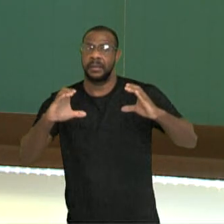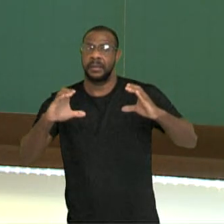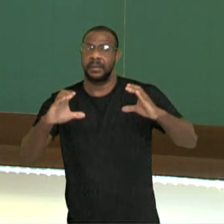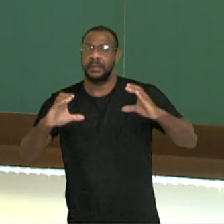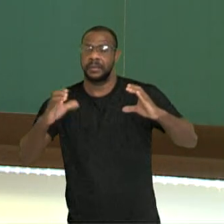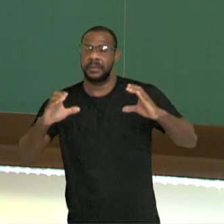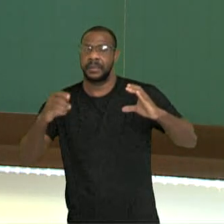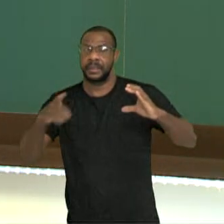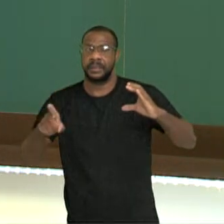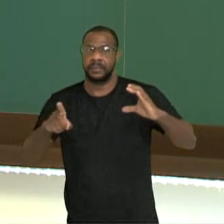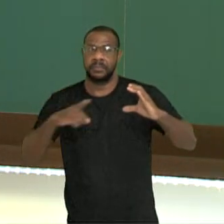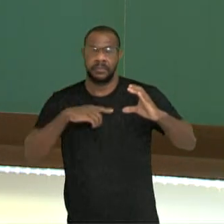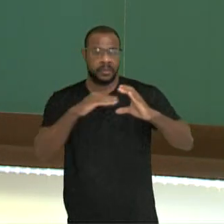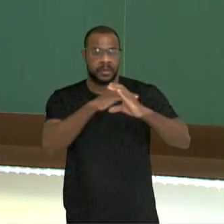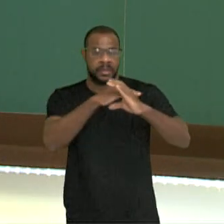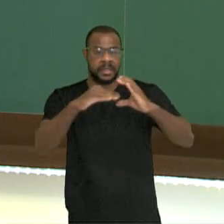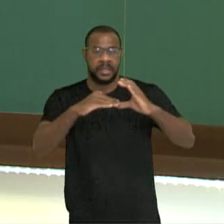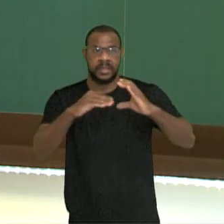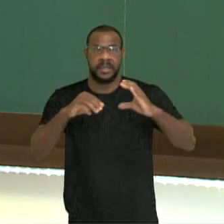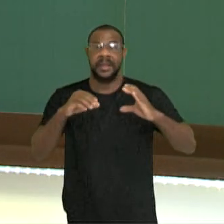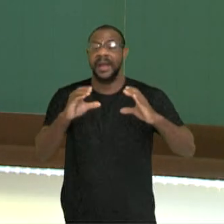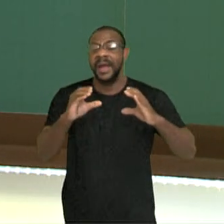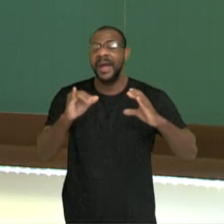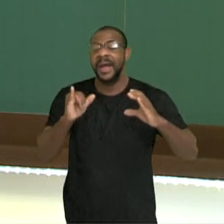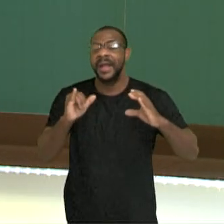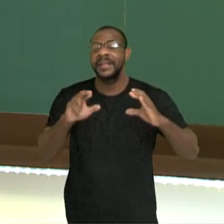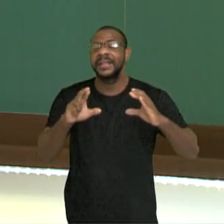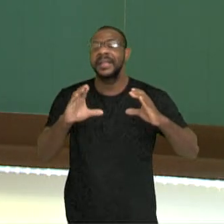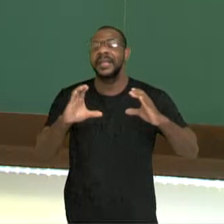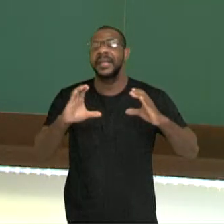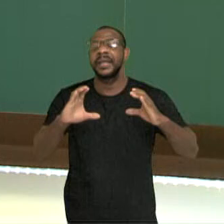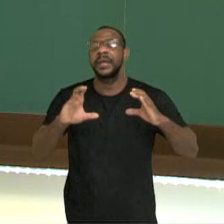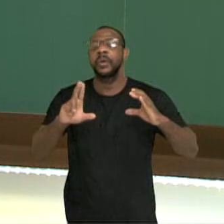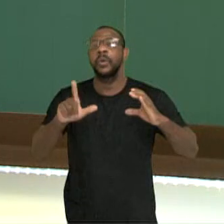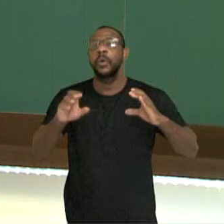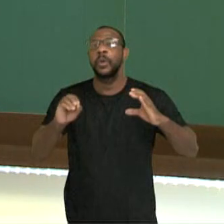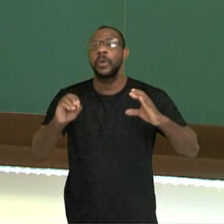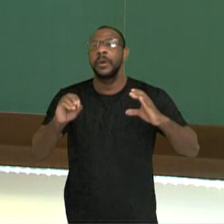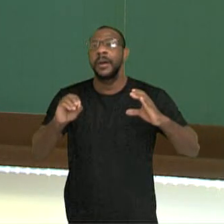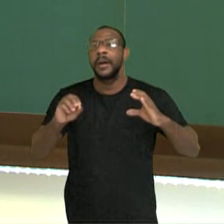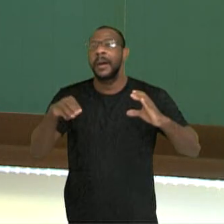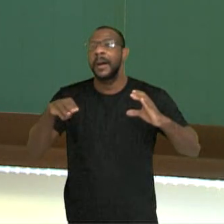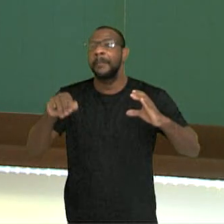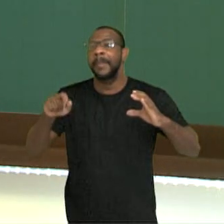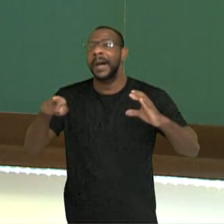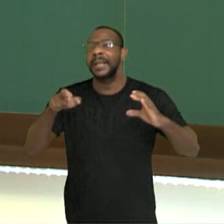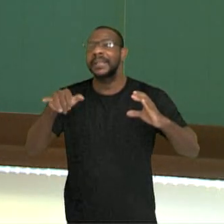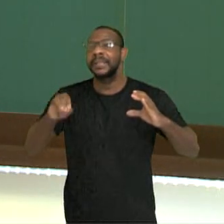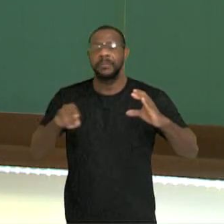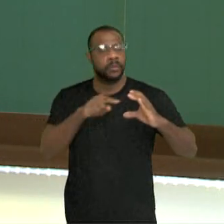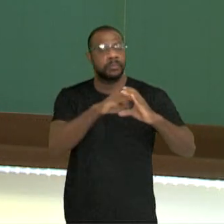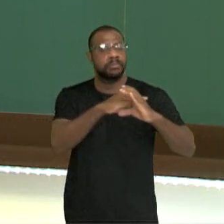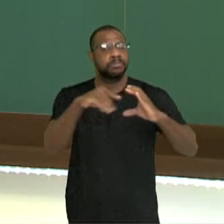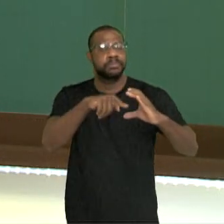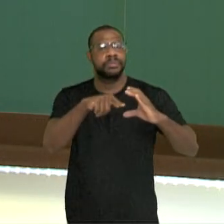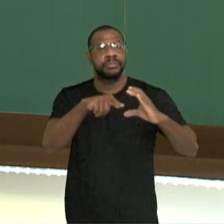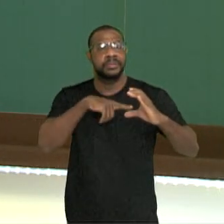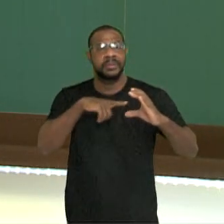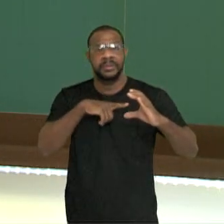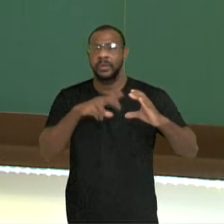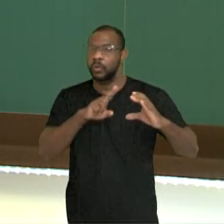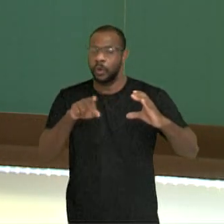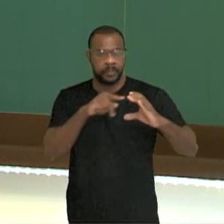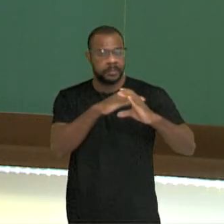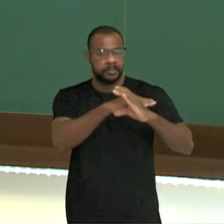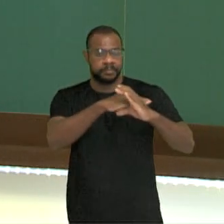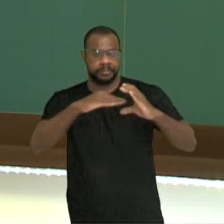chama de círculos máximos, porque dependendo da angulação, nós vamos ter áreas diferentes. Apenas nesse daqui,